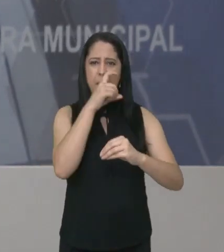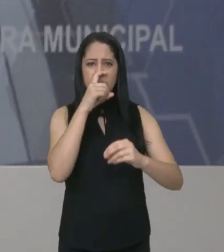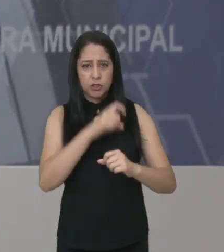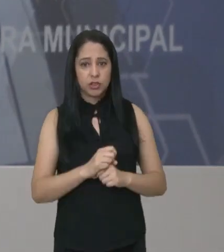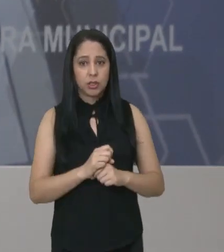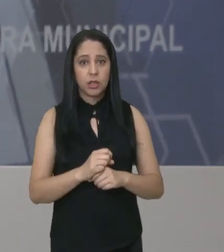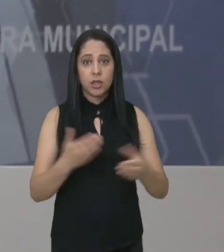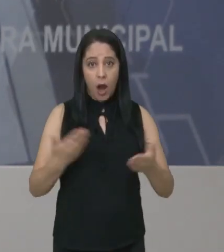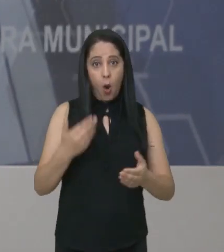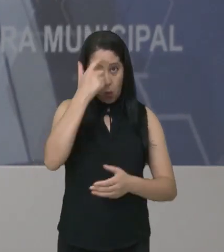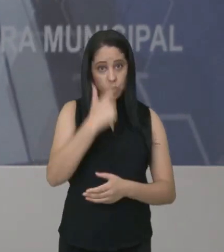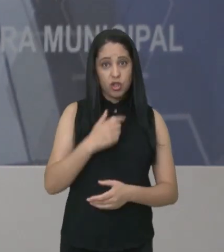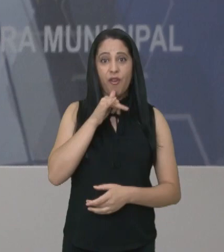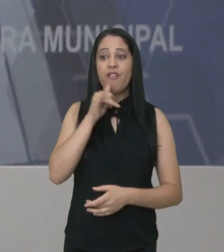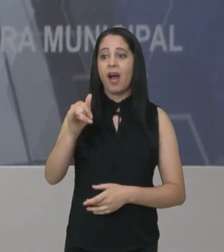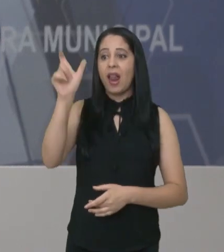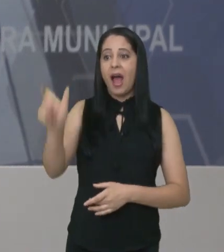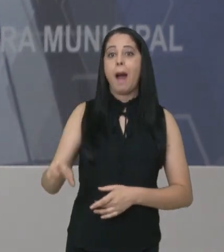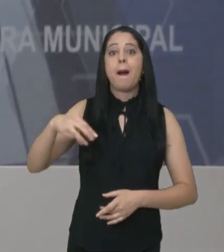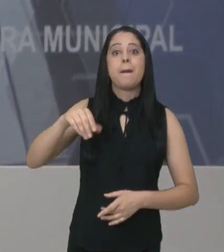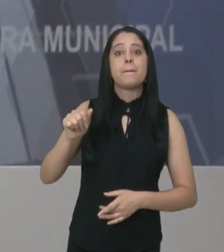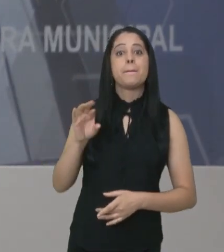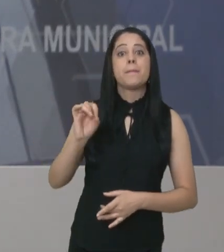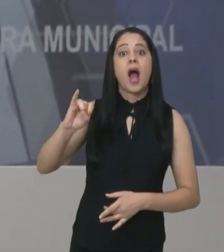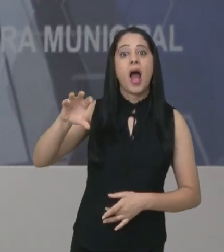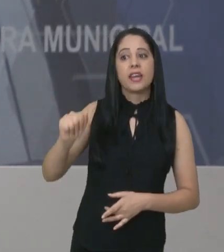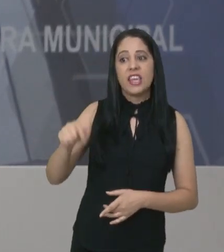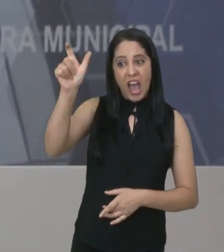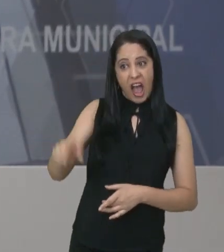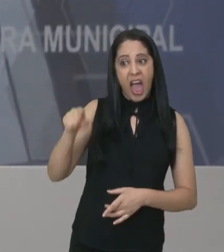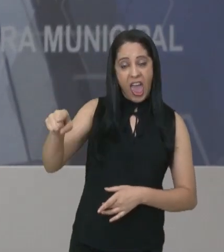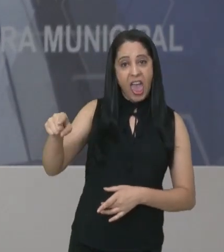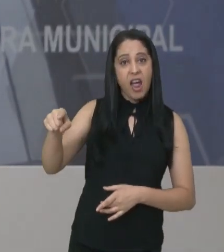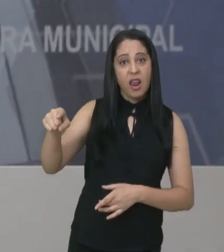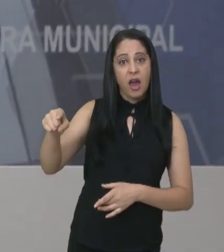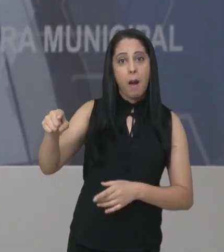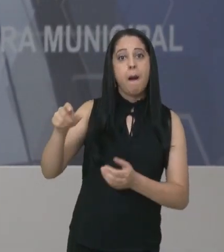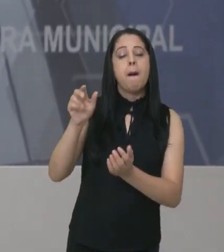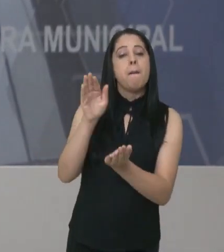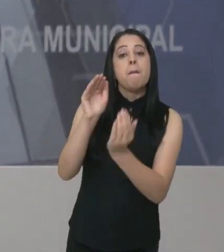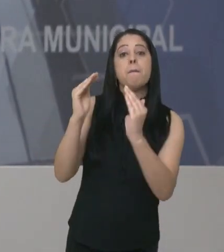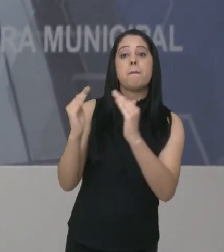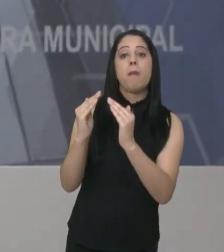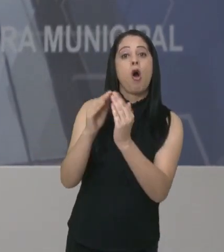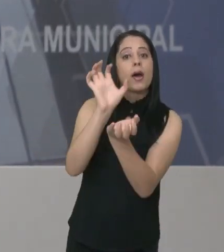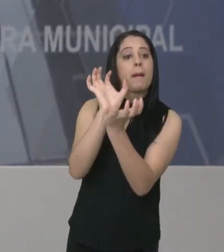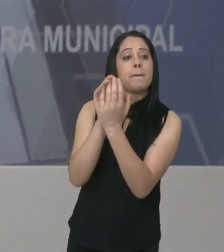encontrei na rua quando a gente estava fazendo campanha, uma nordestina pernambucana,